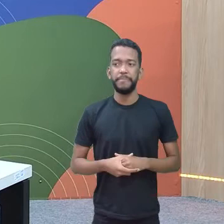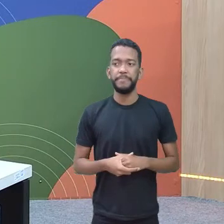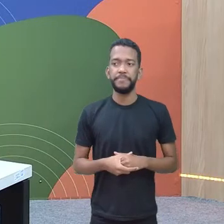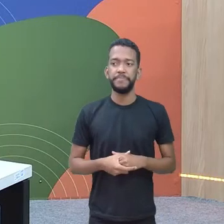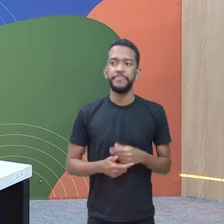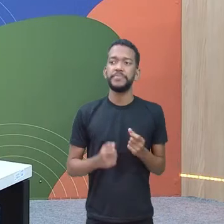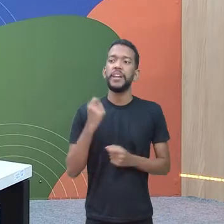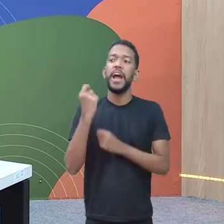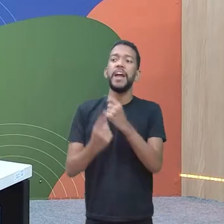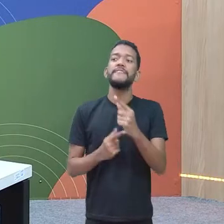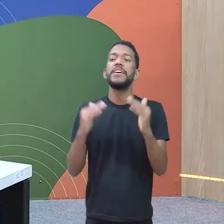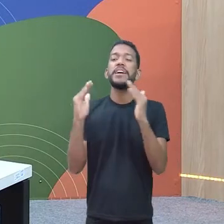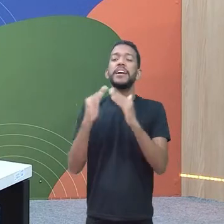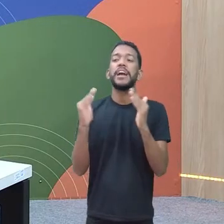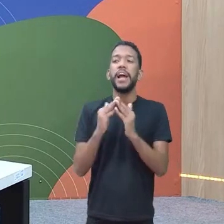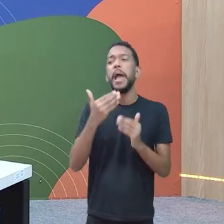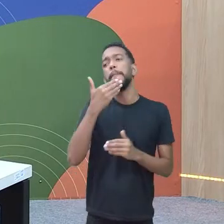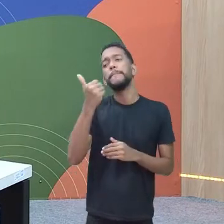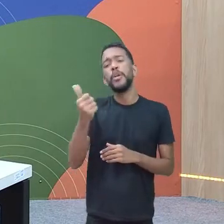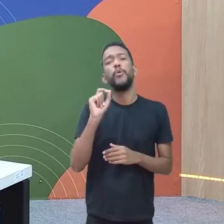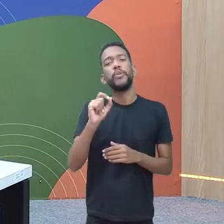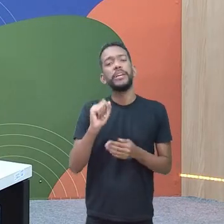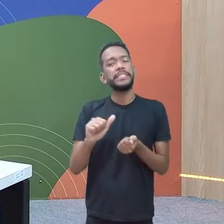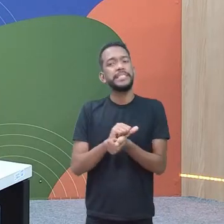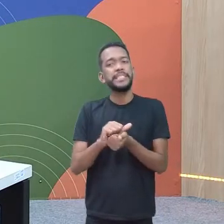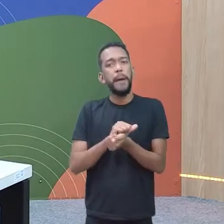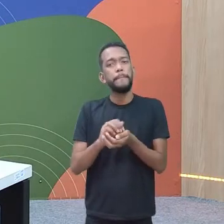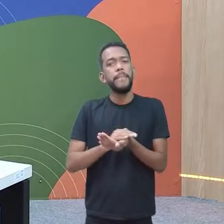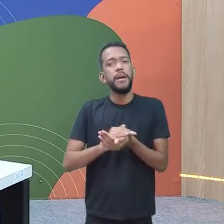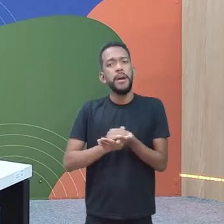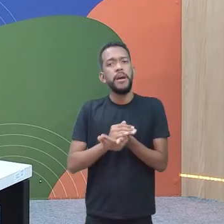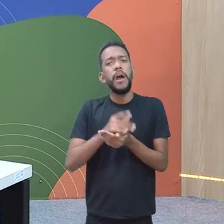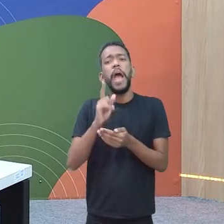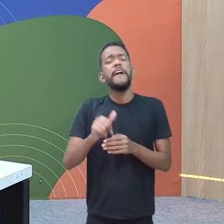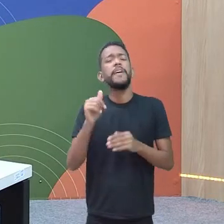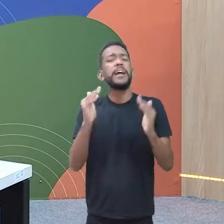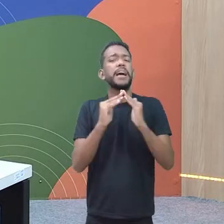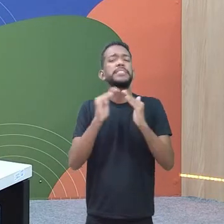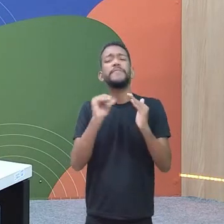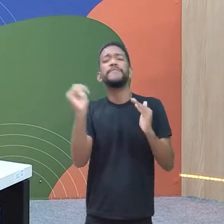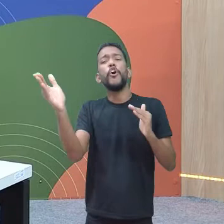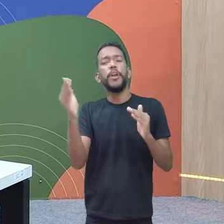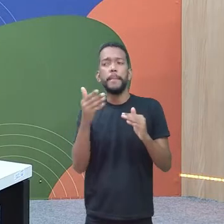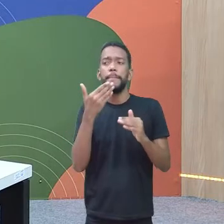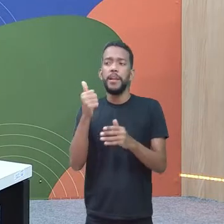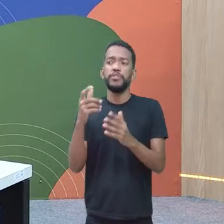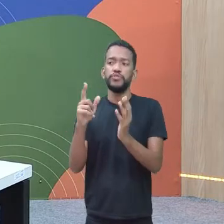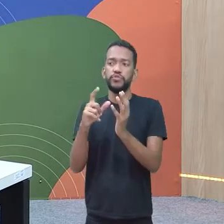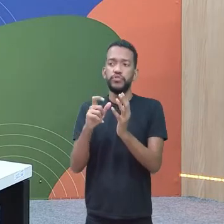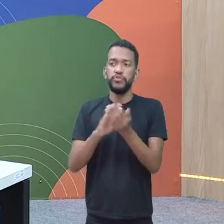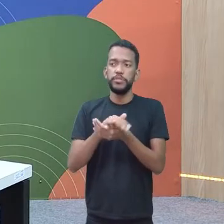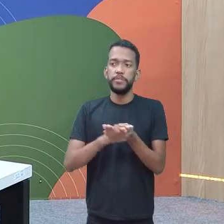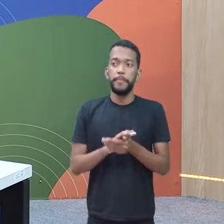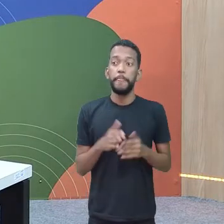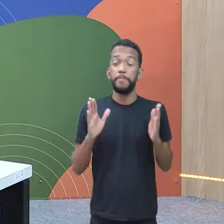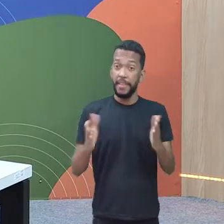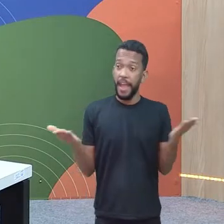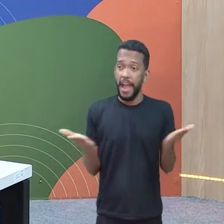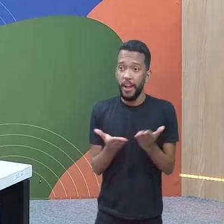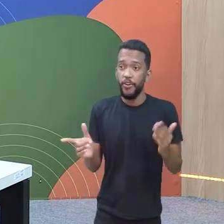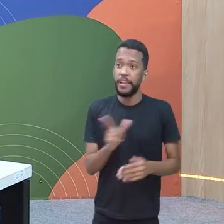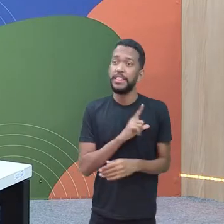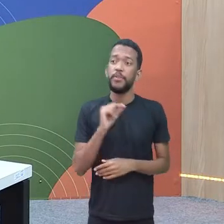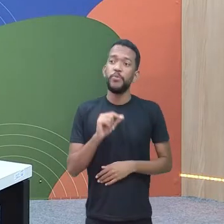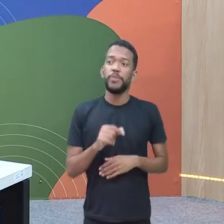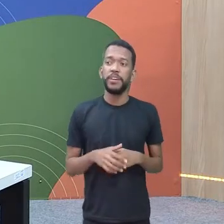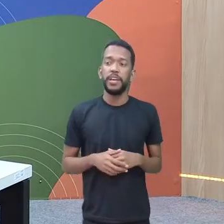Às vezes em casa é melhor o sabão. Deixa o álcool para quando a gente estiver fora de casa. Eu agora vou para um outro. Eu tenho